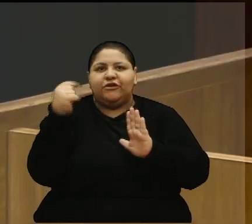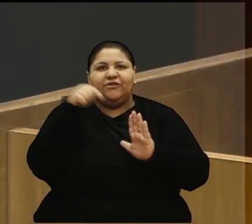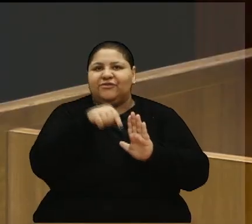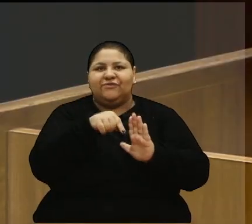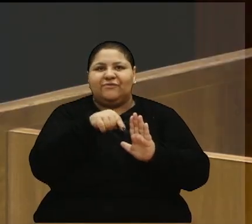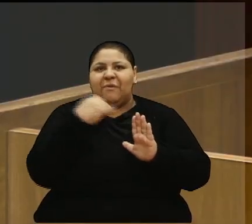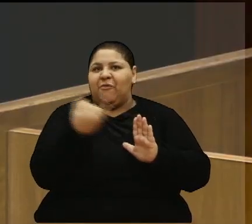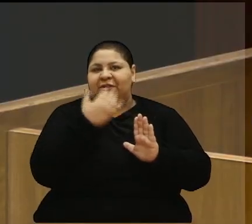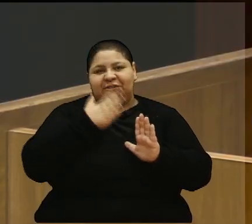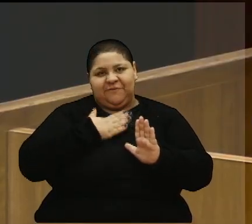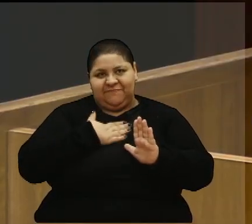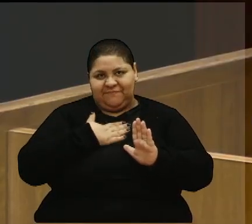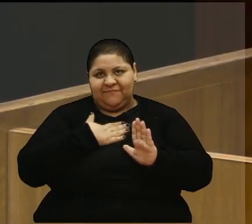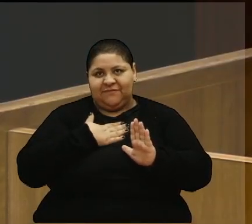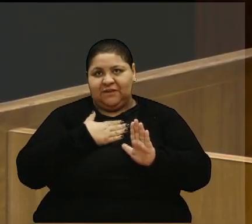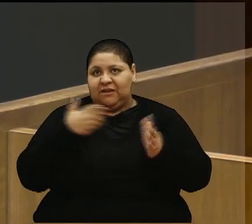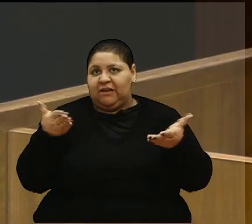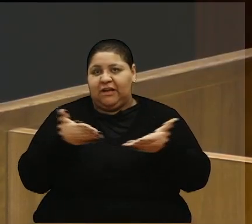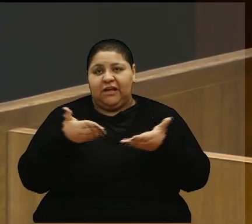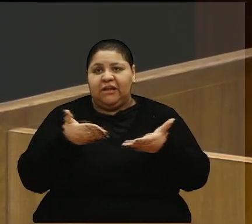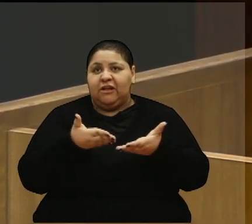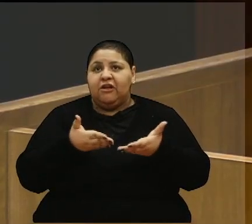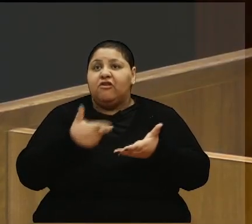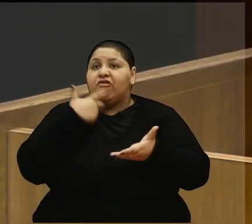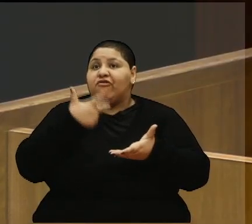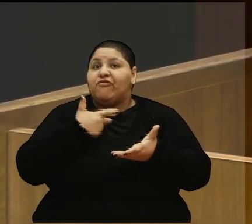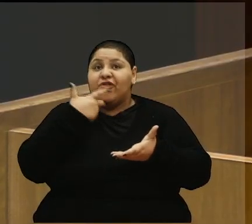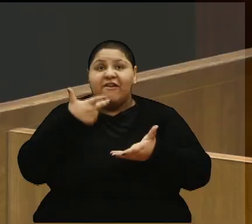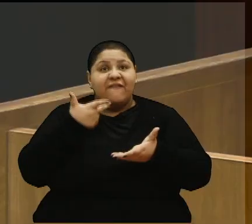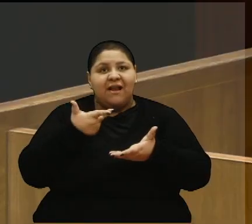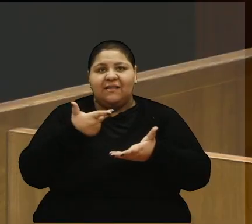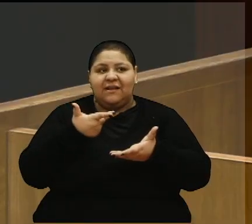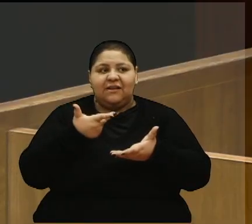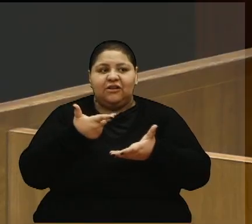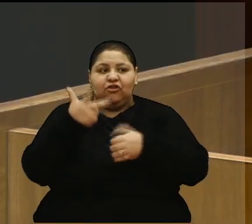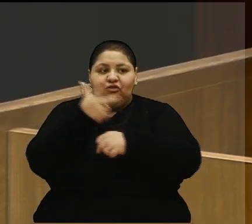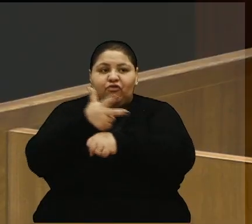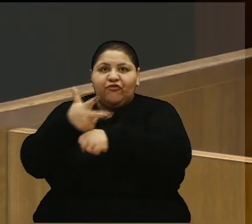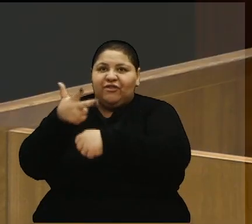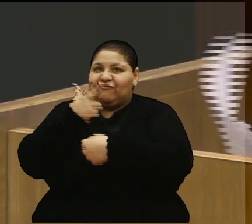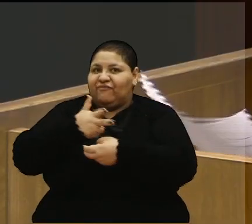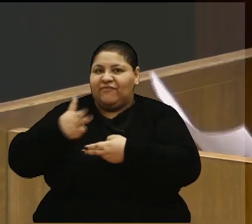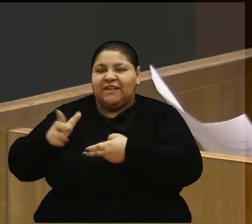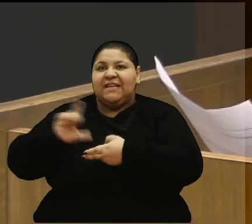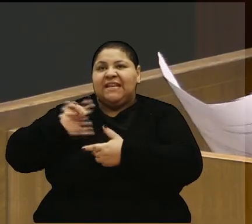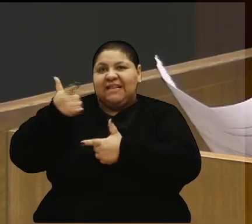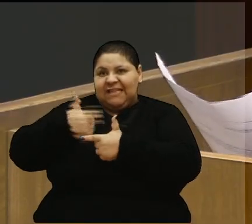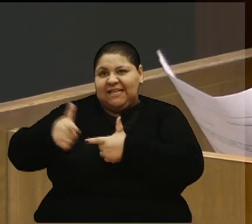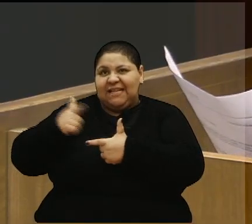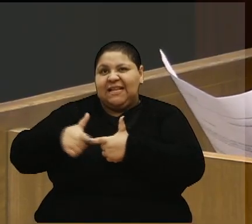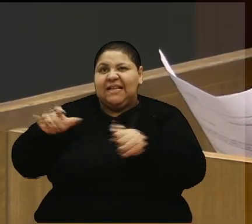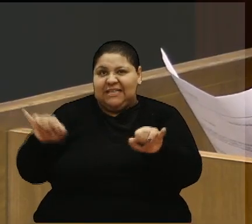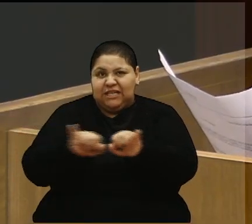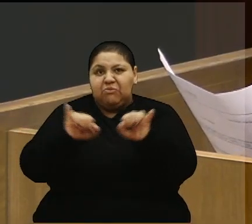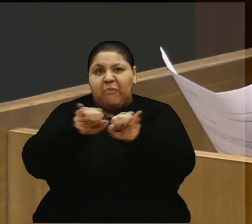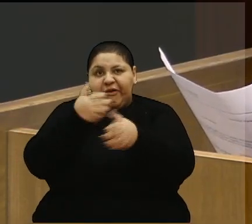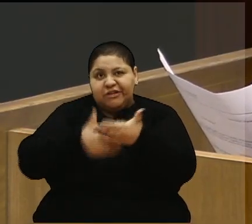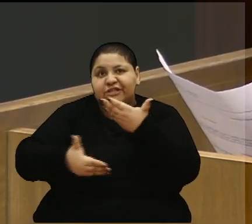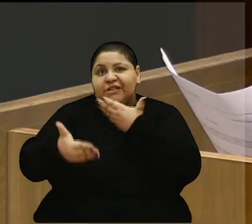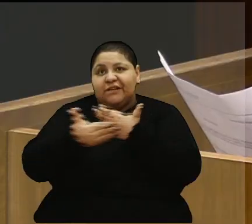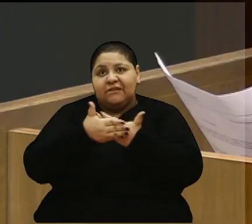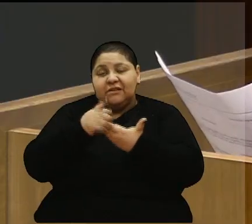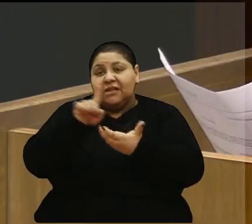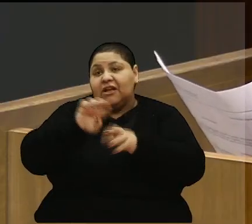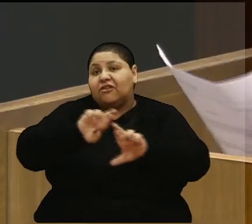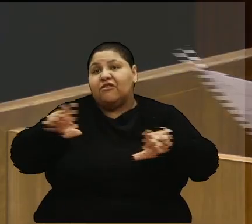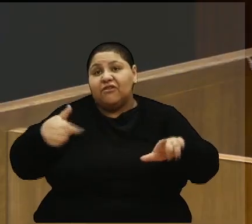tá? E aqui não está editado, foi a fala dele na íntegra. Tem problema nele falar essas besteiras todas? Bem pelo